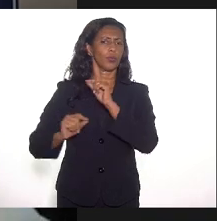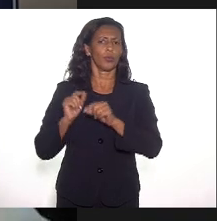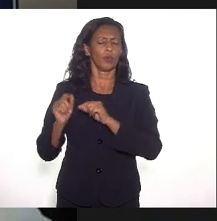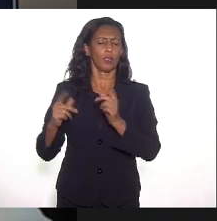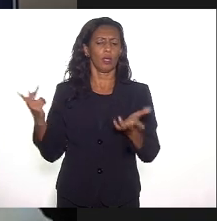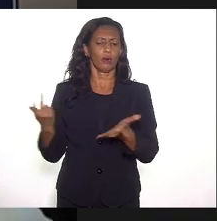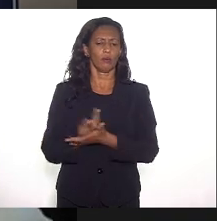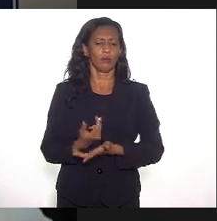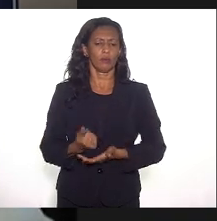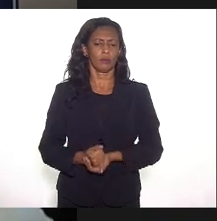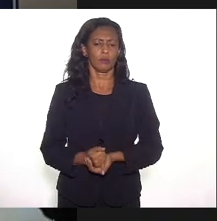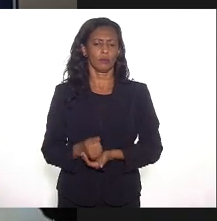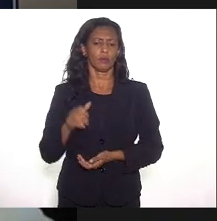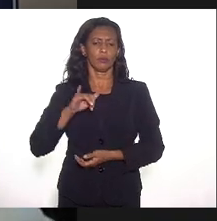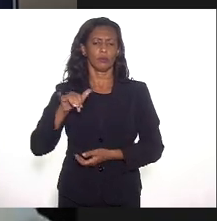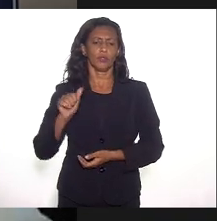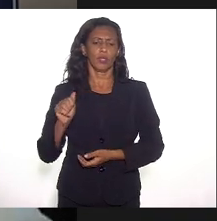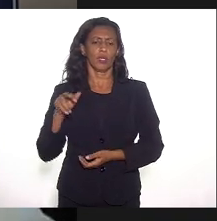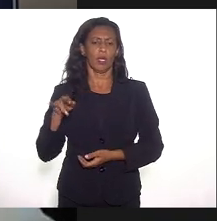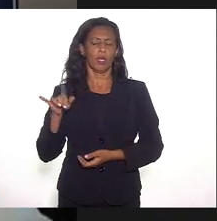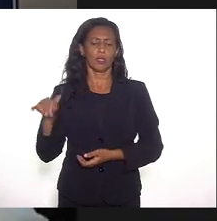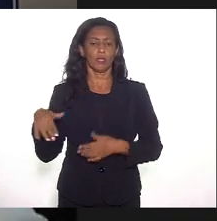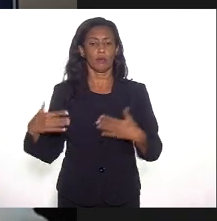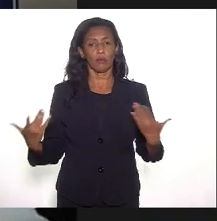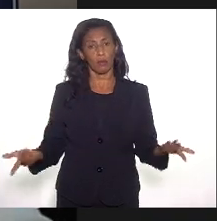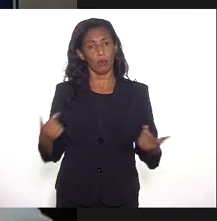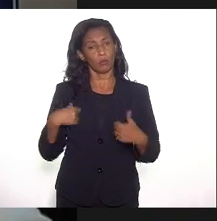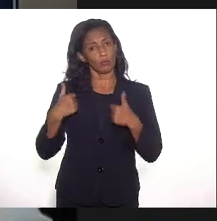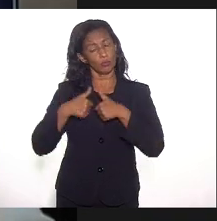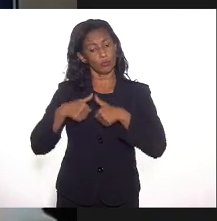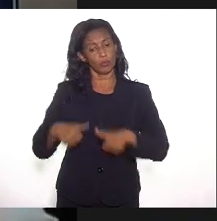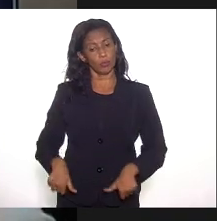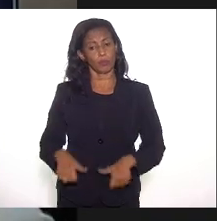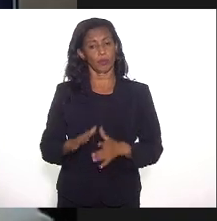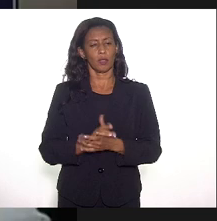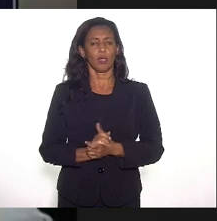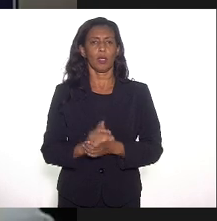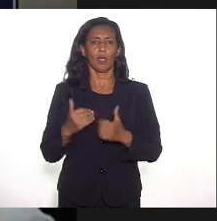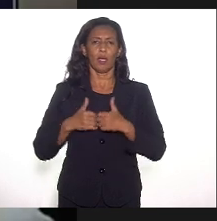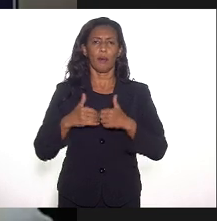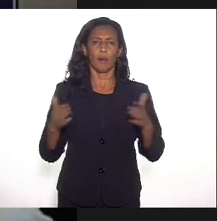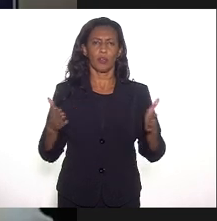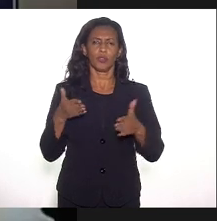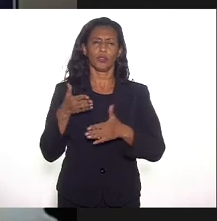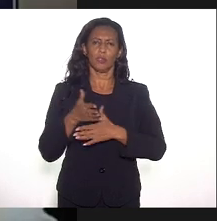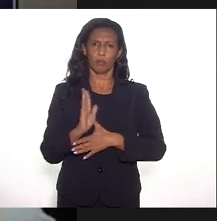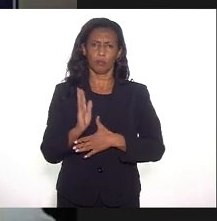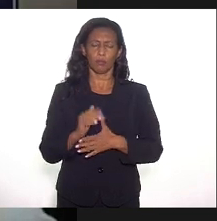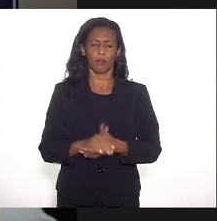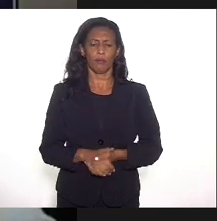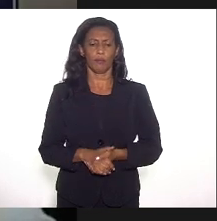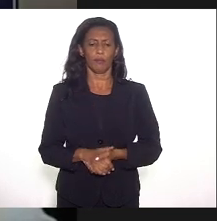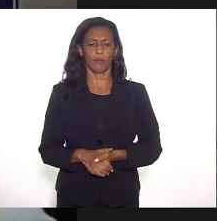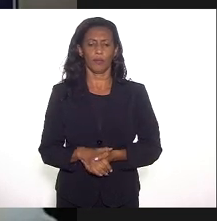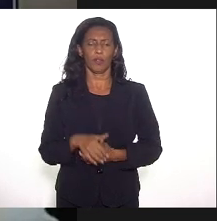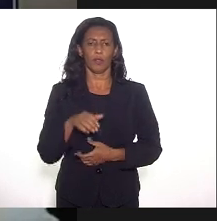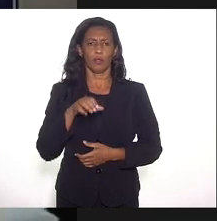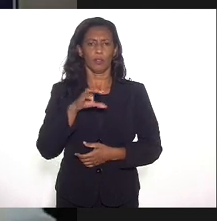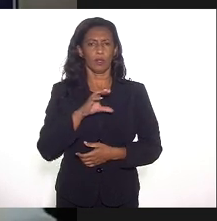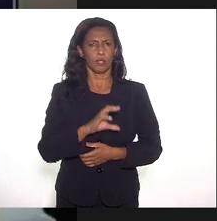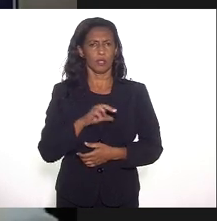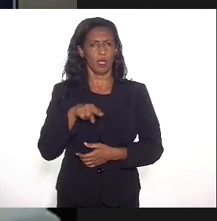ocorreu no Jacarezinho. Então, estamos aqui, né, a partir dessa aprovação do